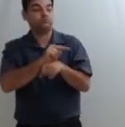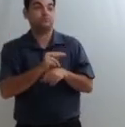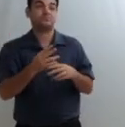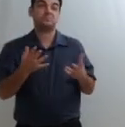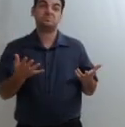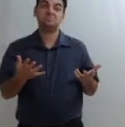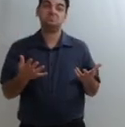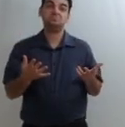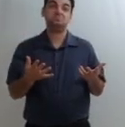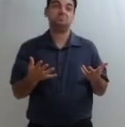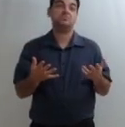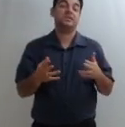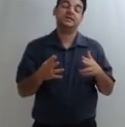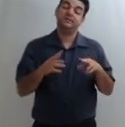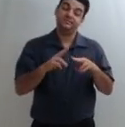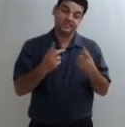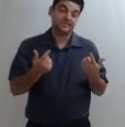possa,